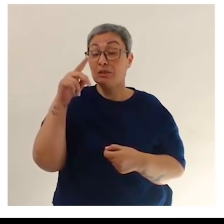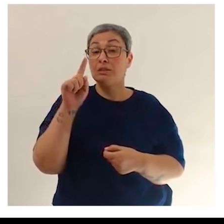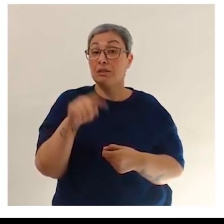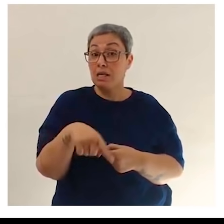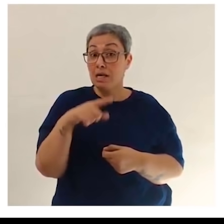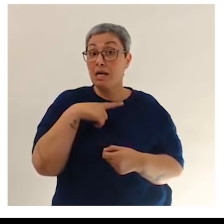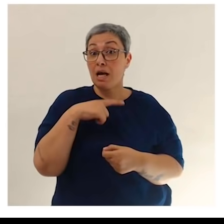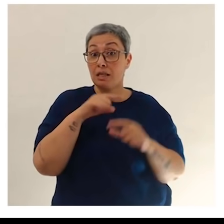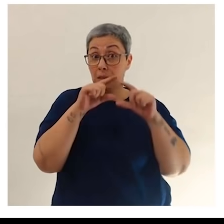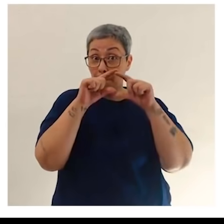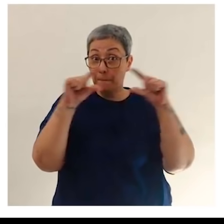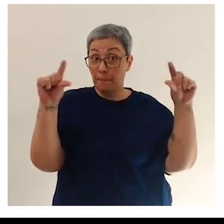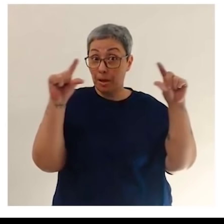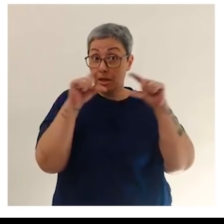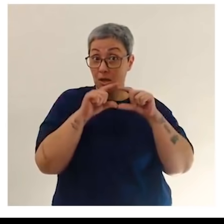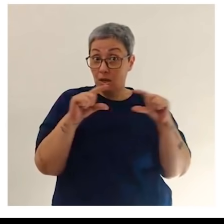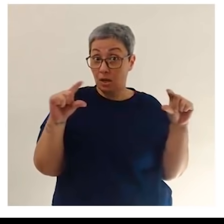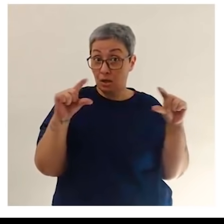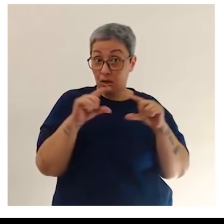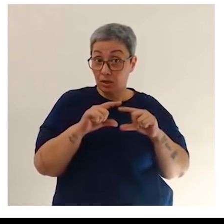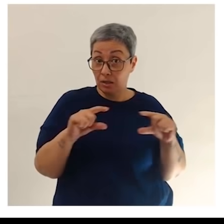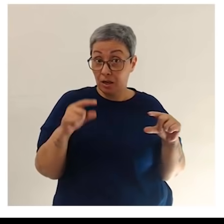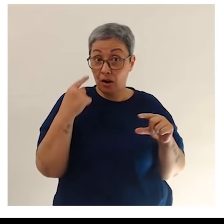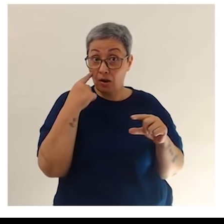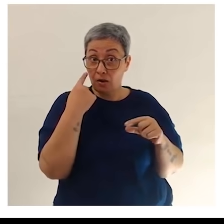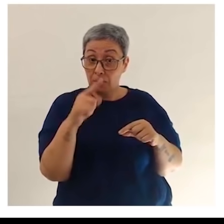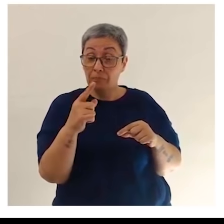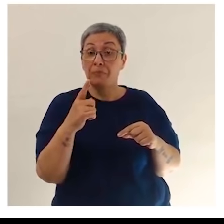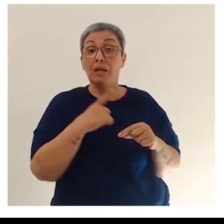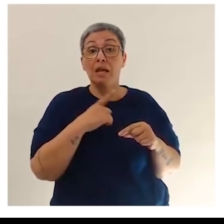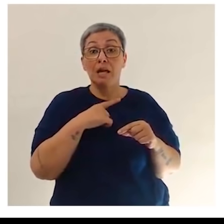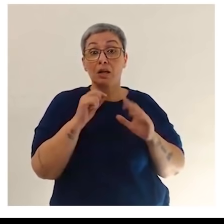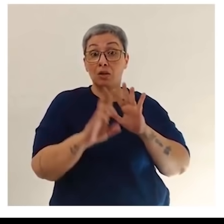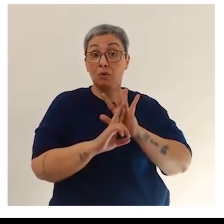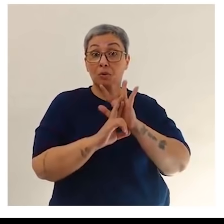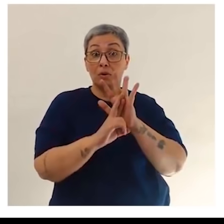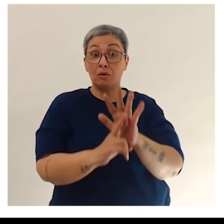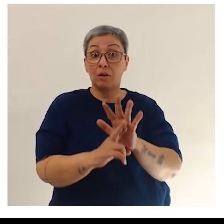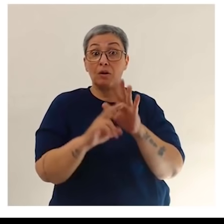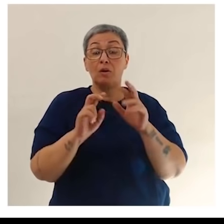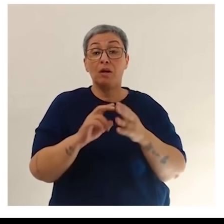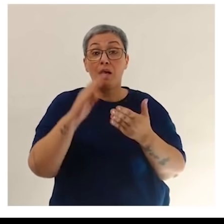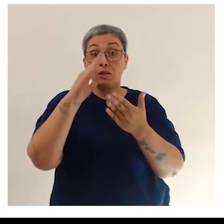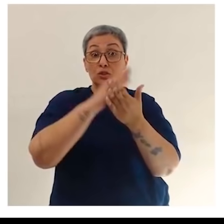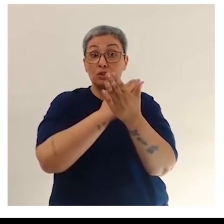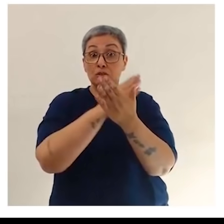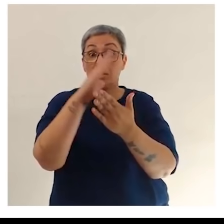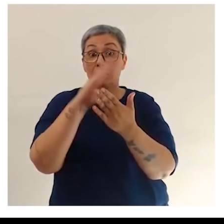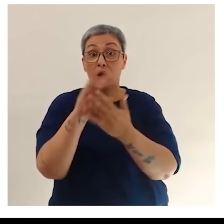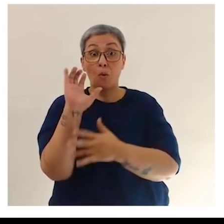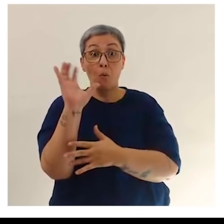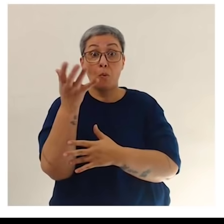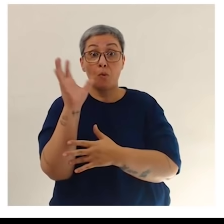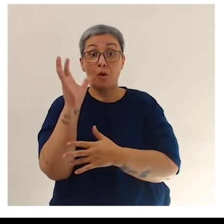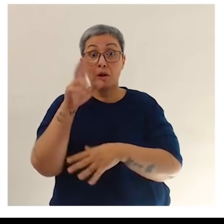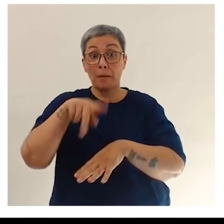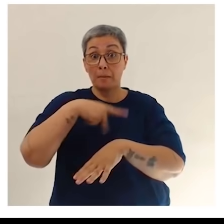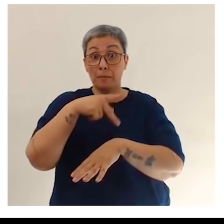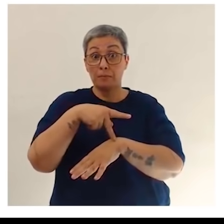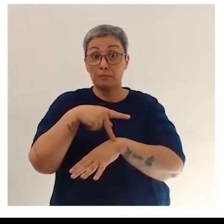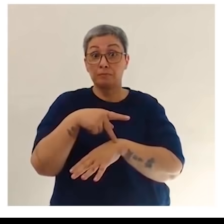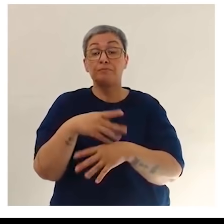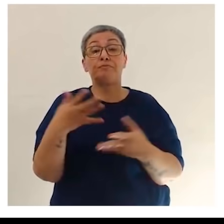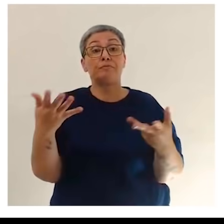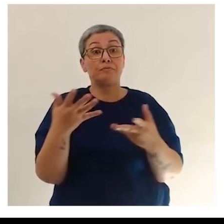Então, essas faixas que vocês estão vendo aí, elas representam a divisão climática do nosso